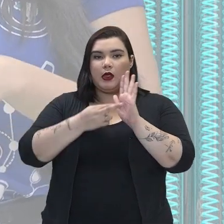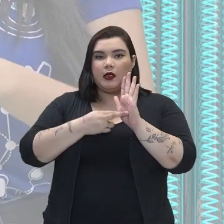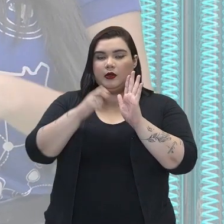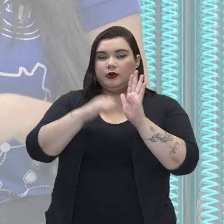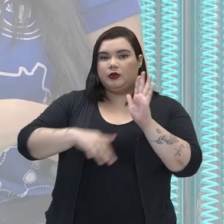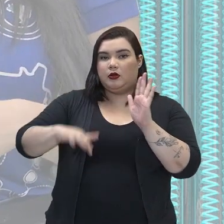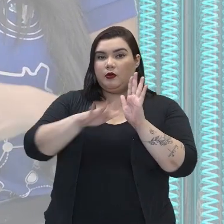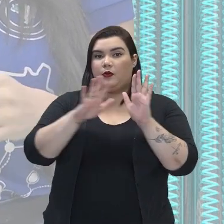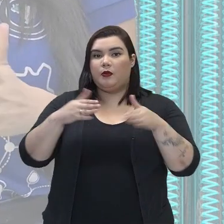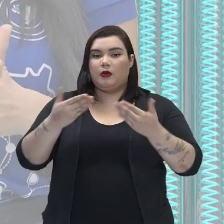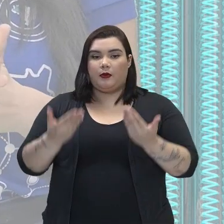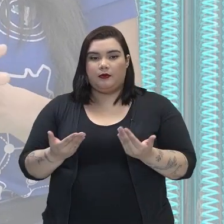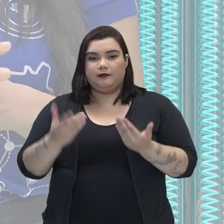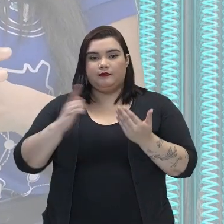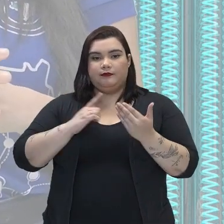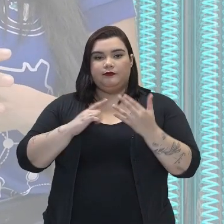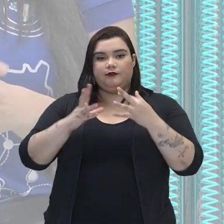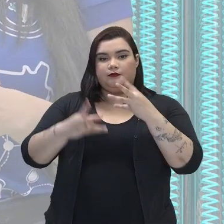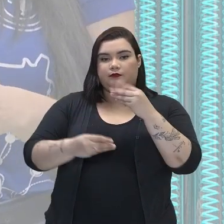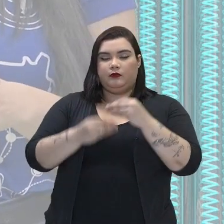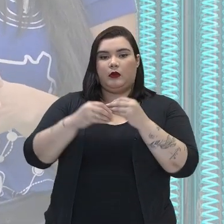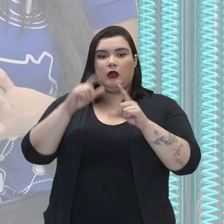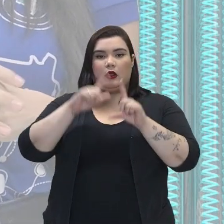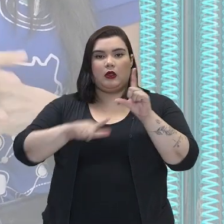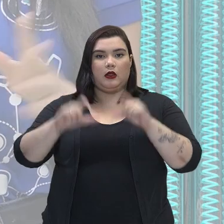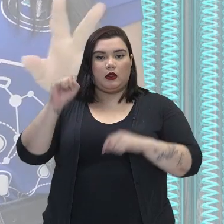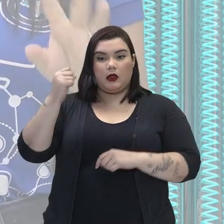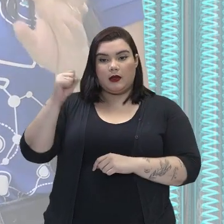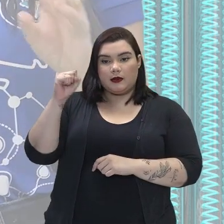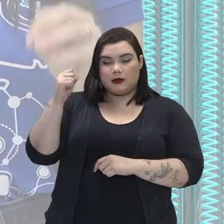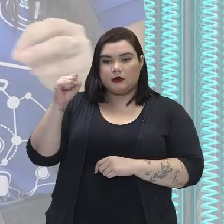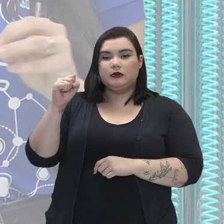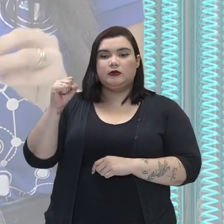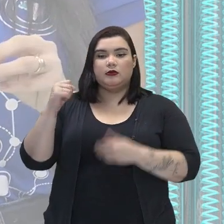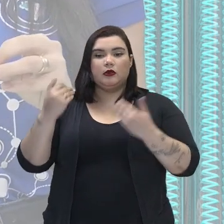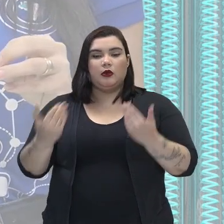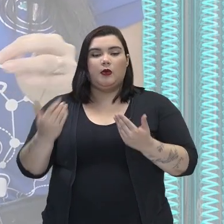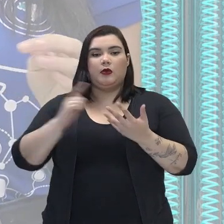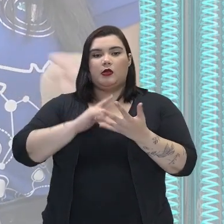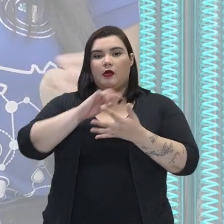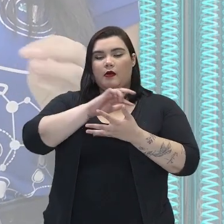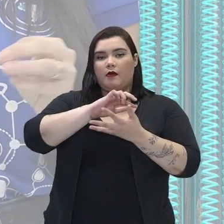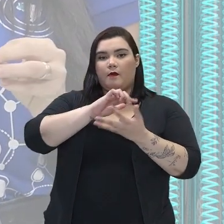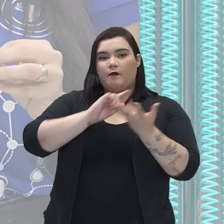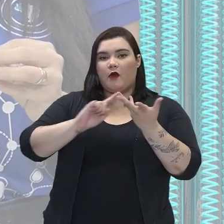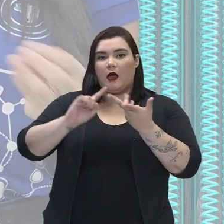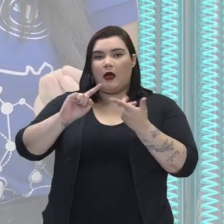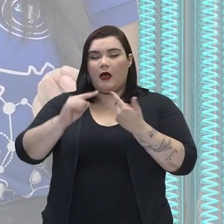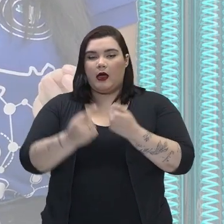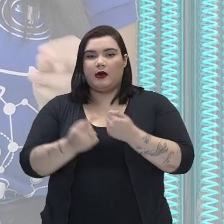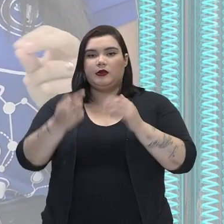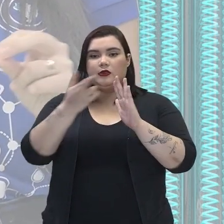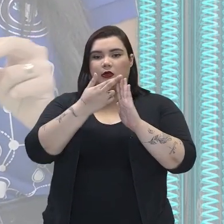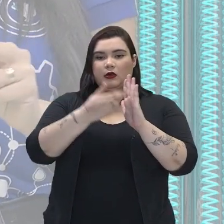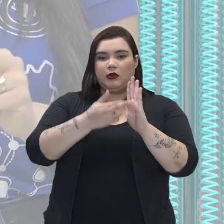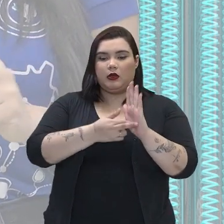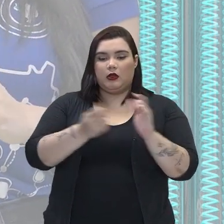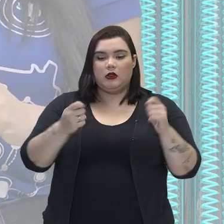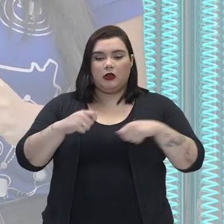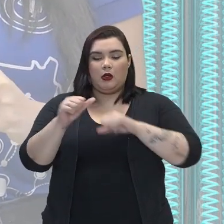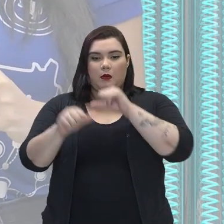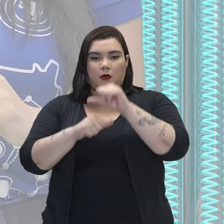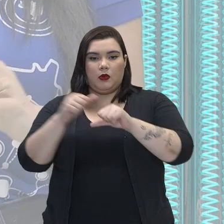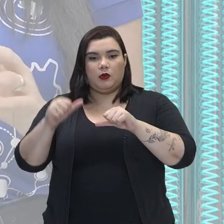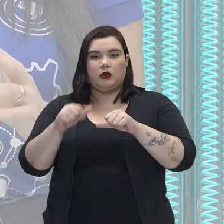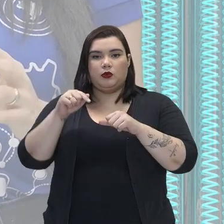aqui, nós acrescentamos o S. Então, temos várias regrinhas para transformar, né, o substantivo para o